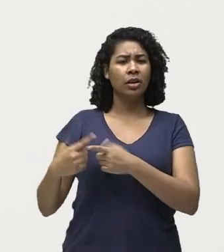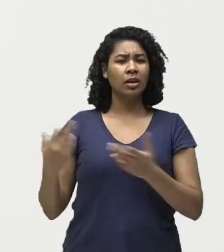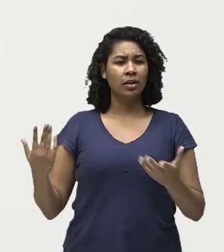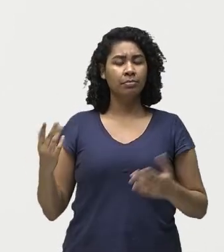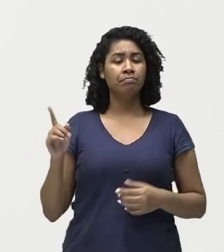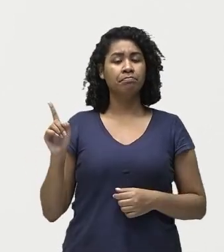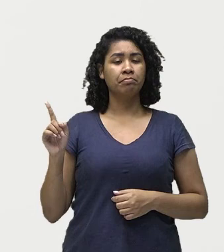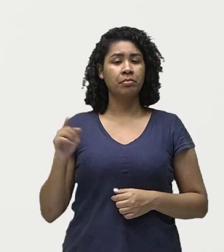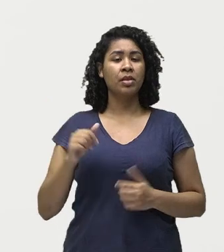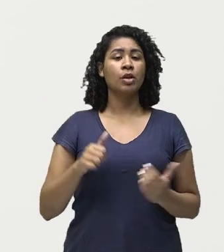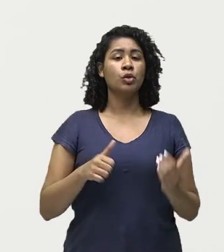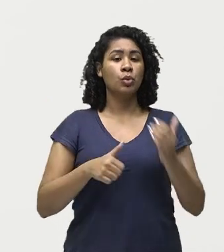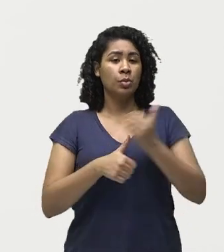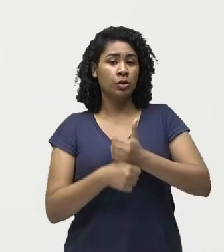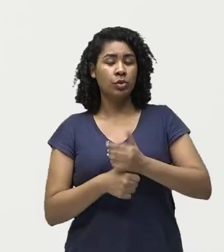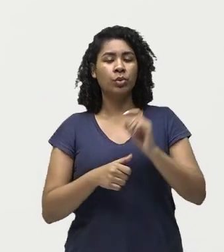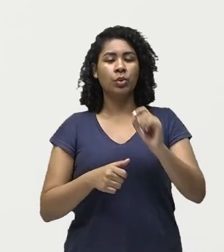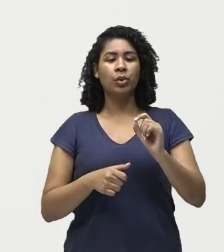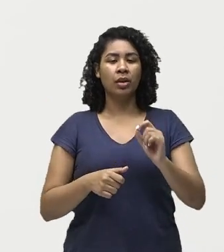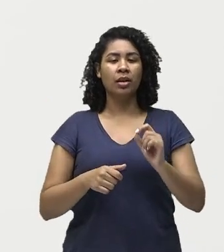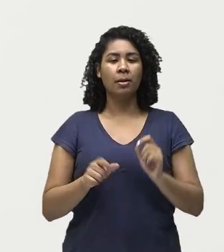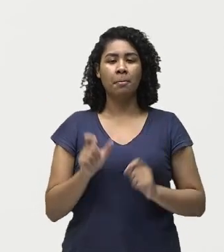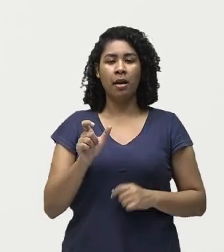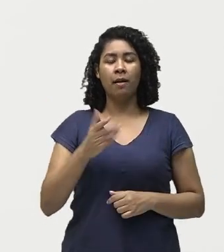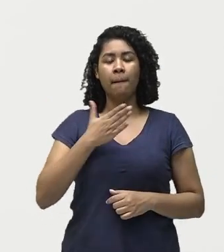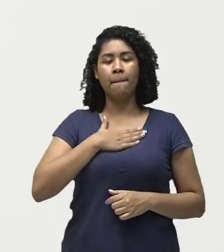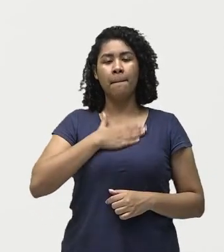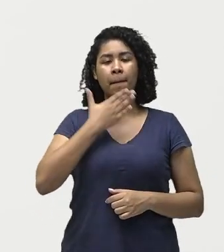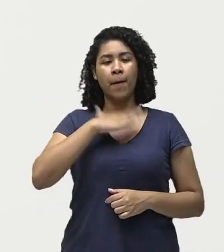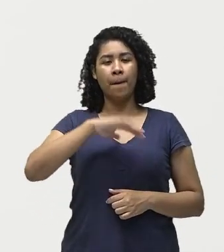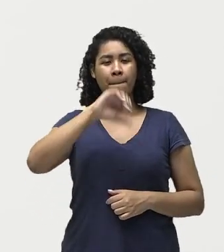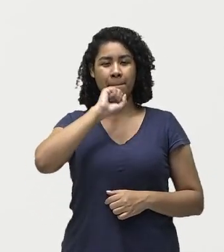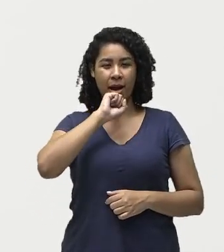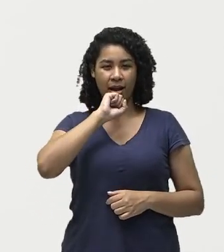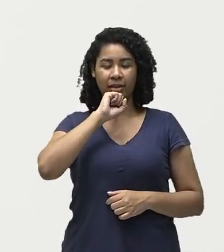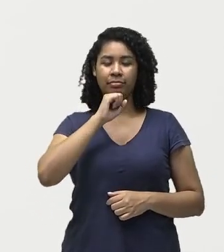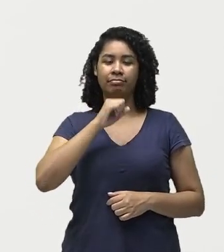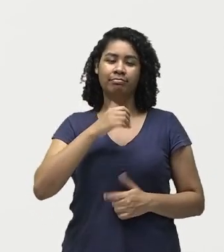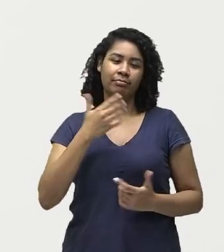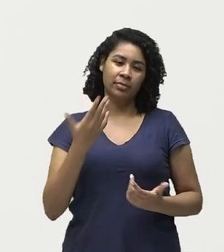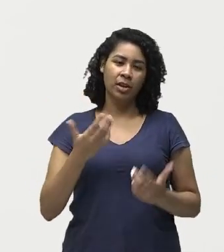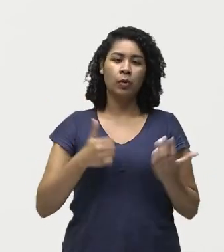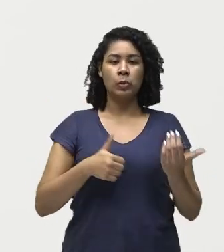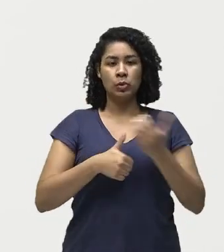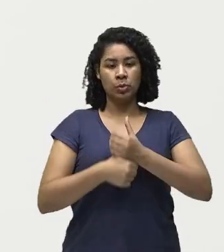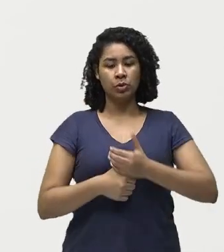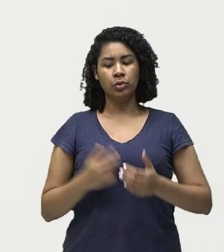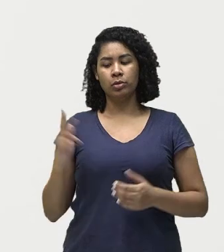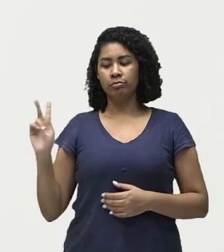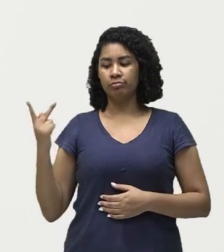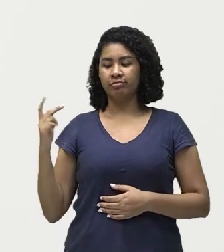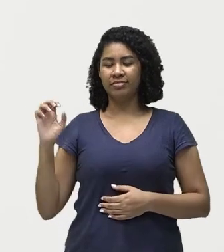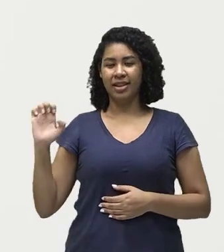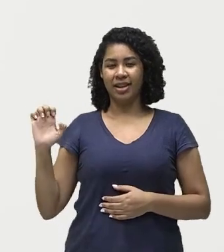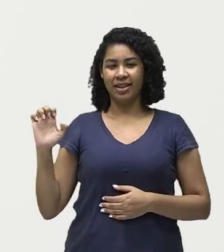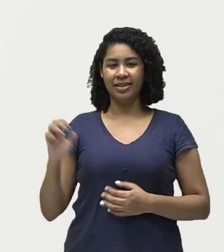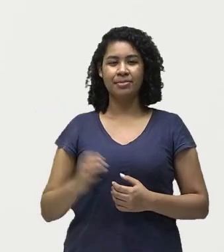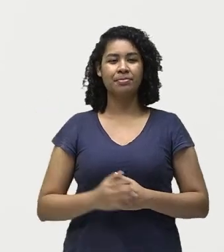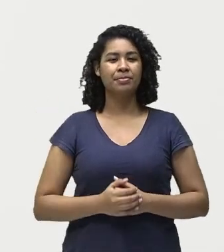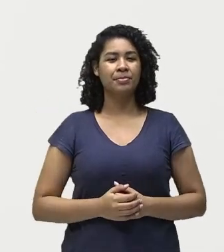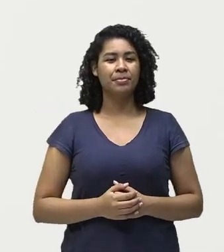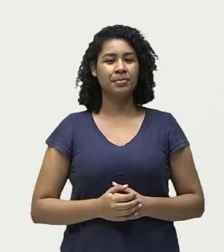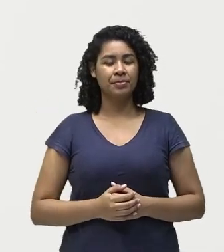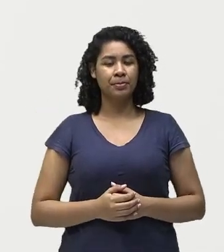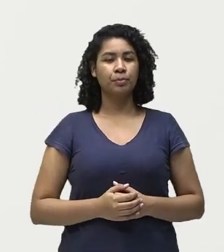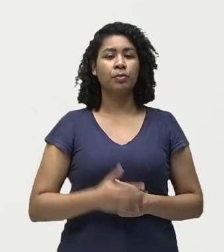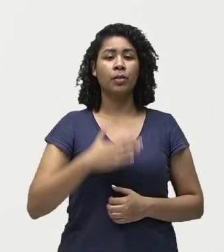que substitui meu pai, my father. Eu tô falando dele, né? Ele. Então, he's funny, ele